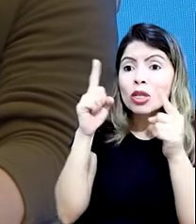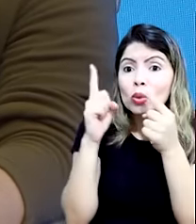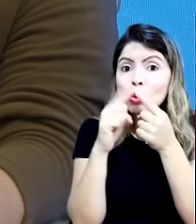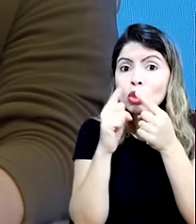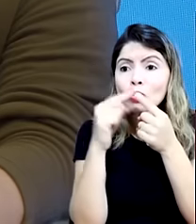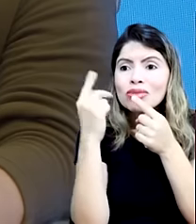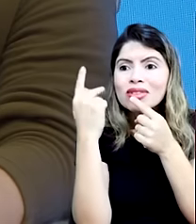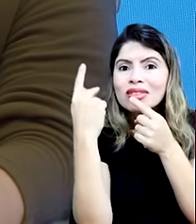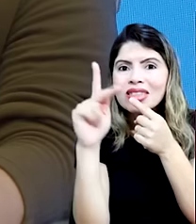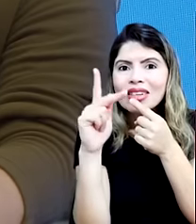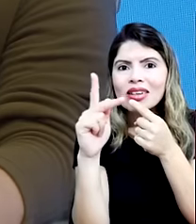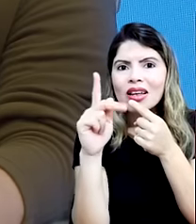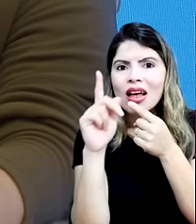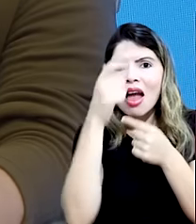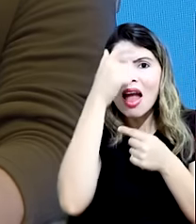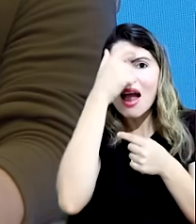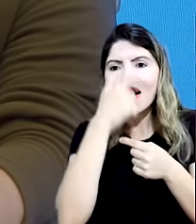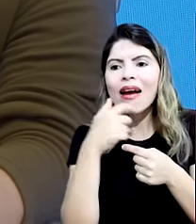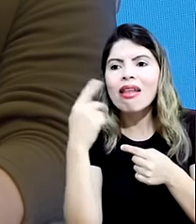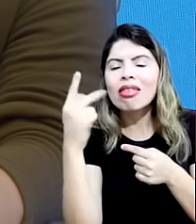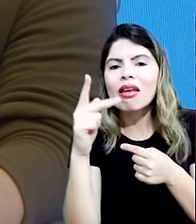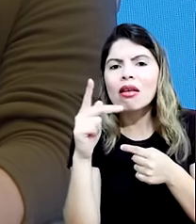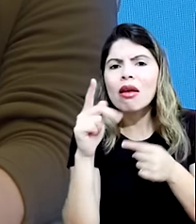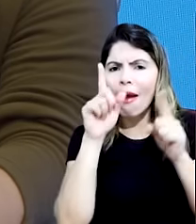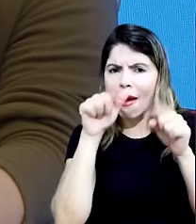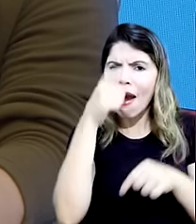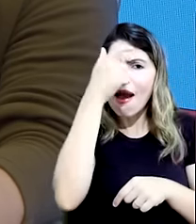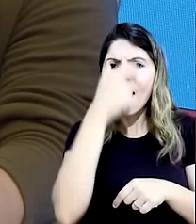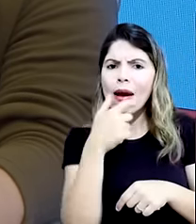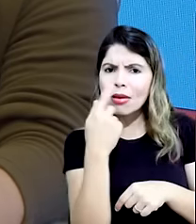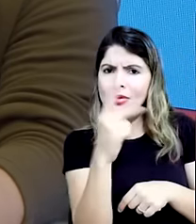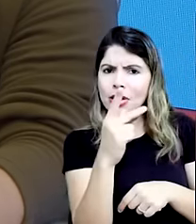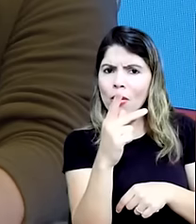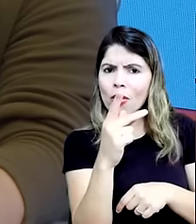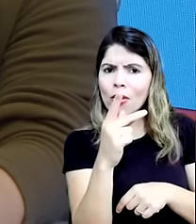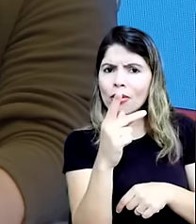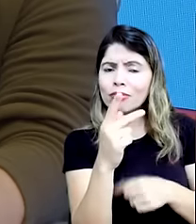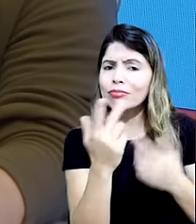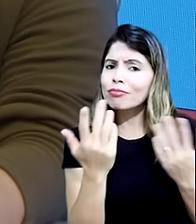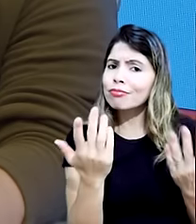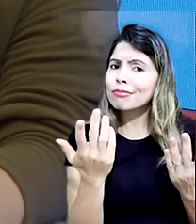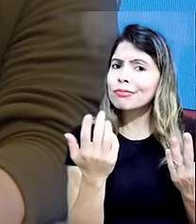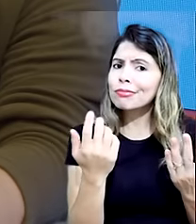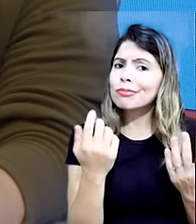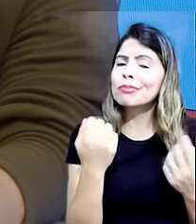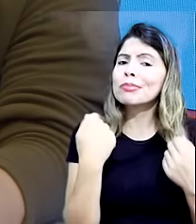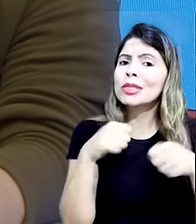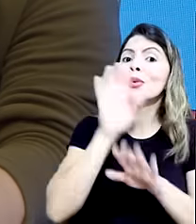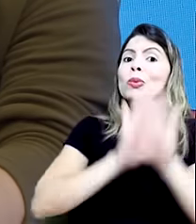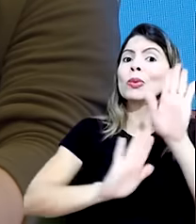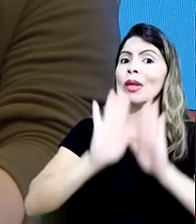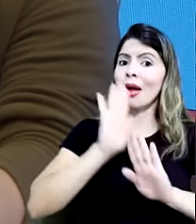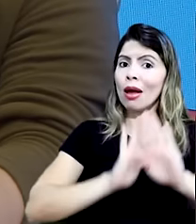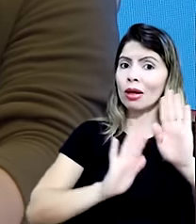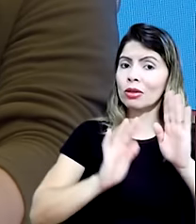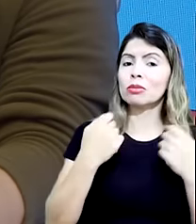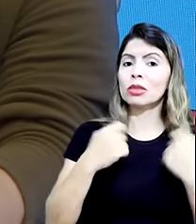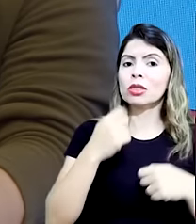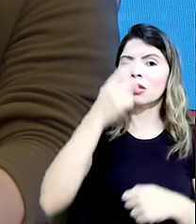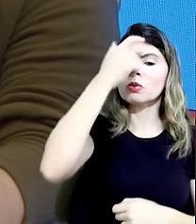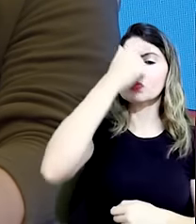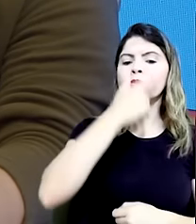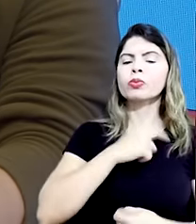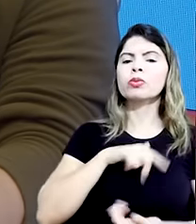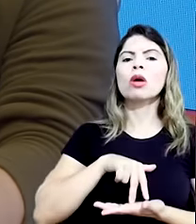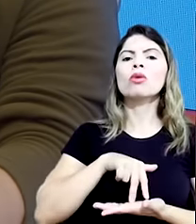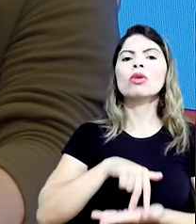negócio será que é a cara do seu negócio então a gente tem que tomar cuidado com isso daí você entendeu então você sempre tem que ser muito autêntico e principalmente na